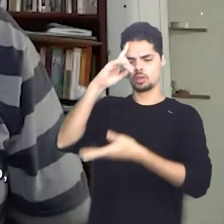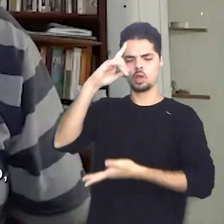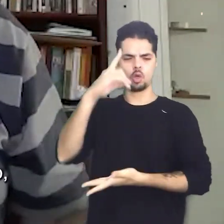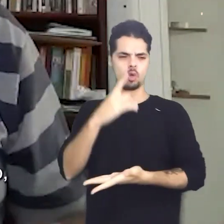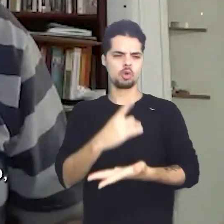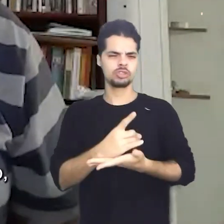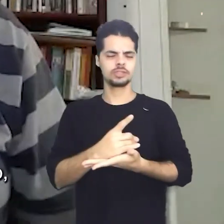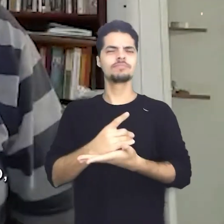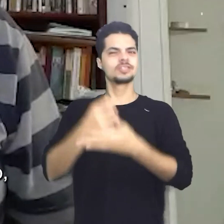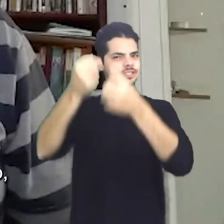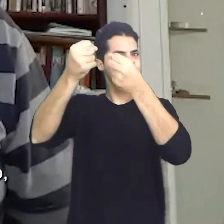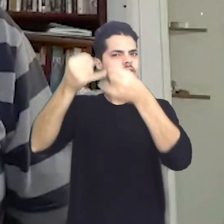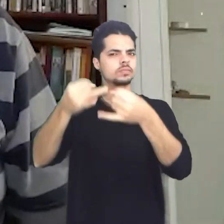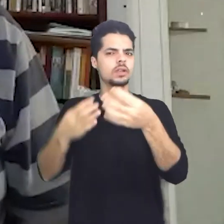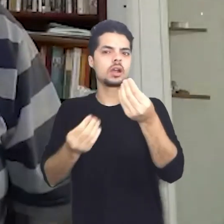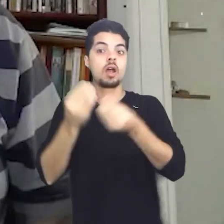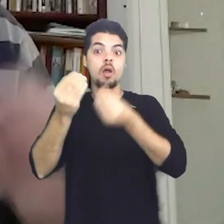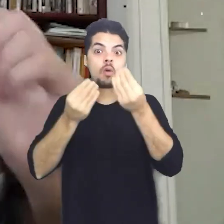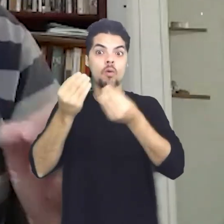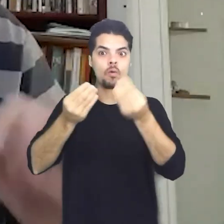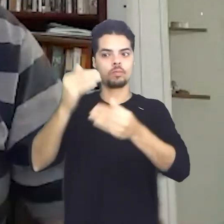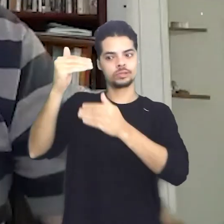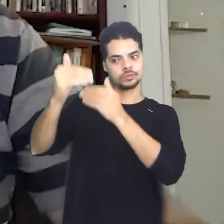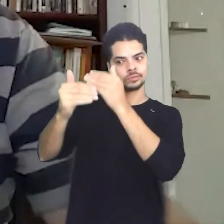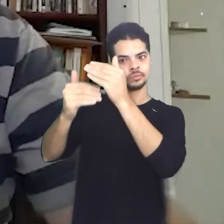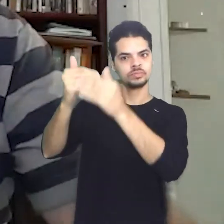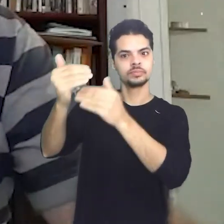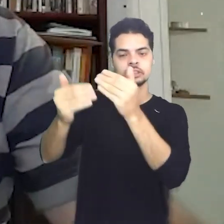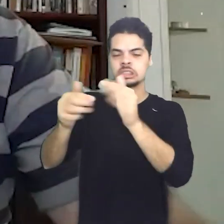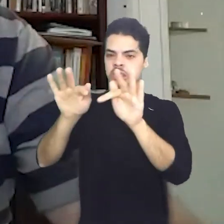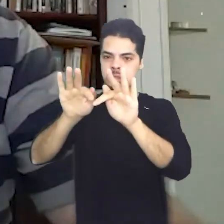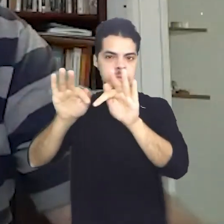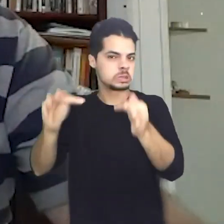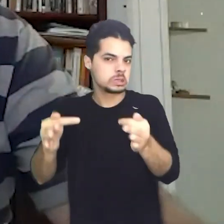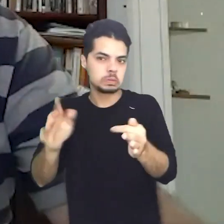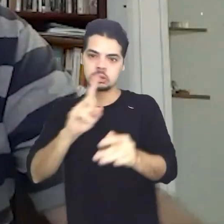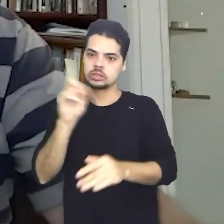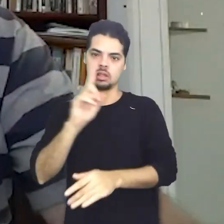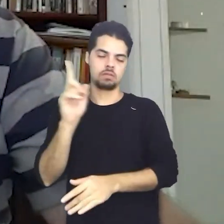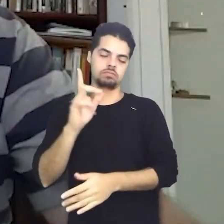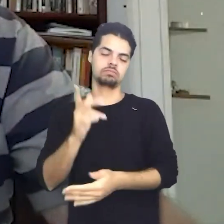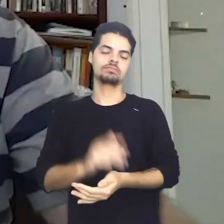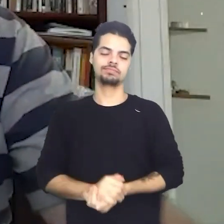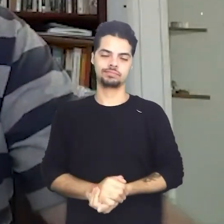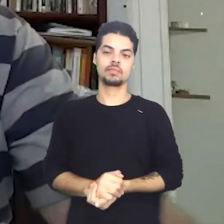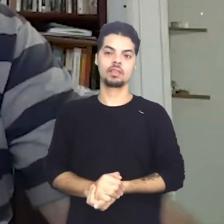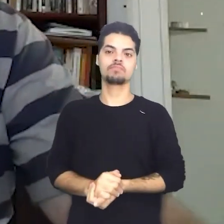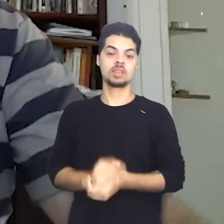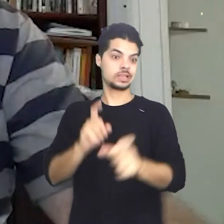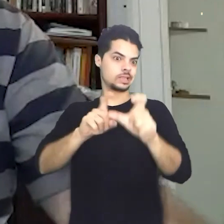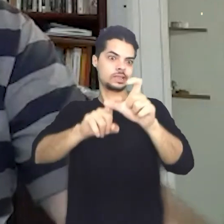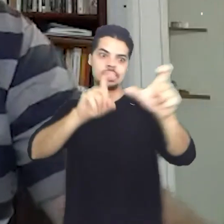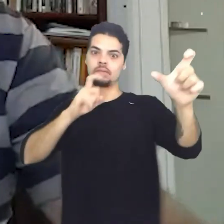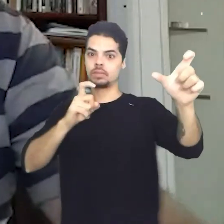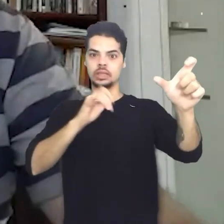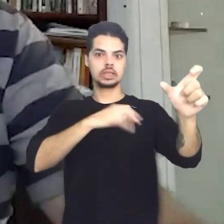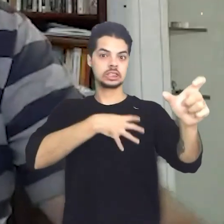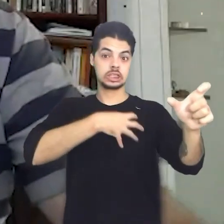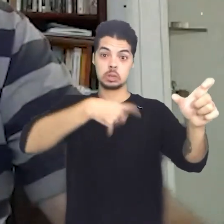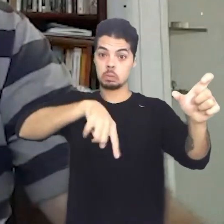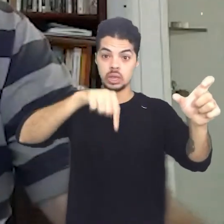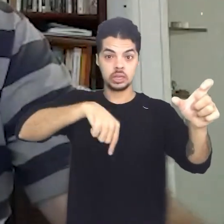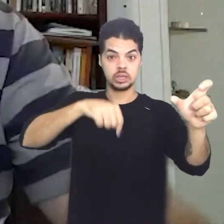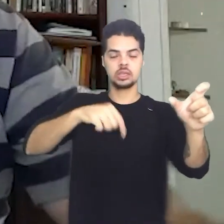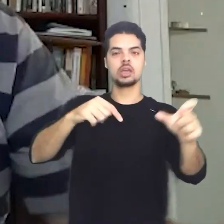sobre o comando de Dom Pedro diz muito sobre como esse processo não foi simples por exemplo